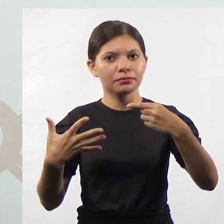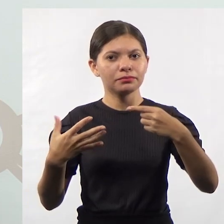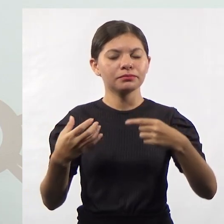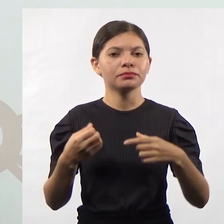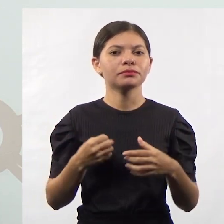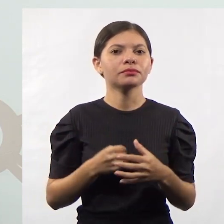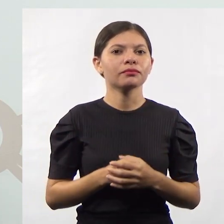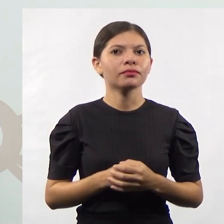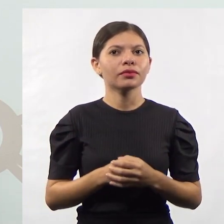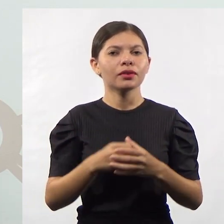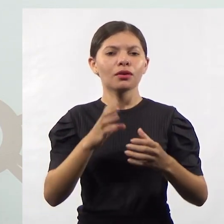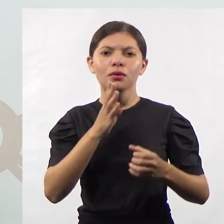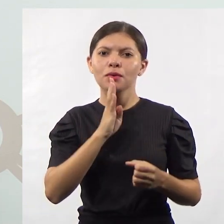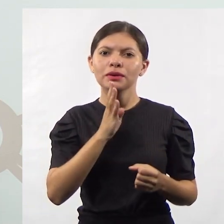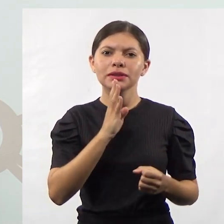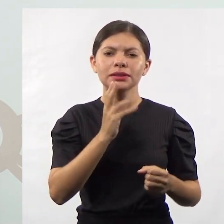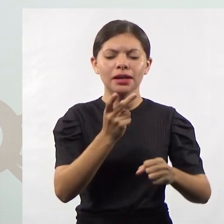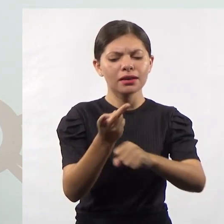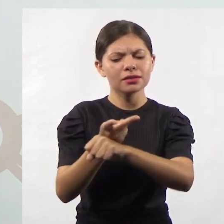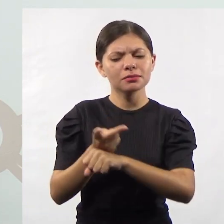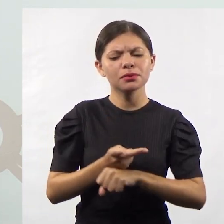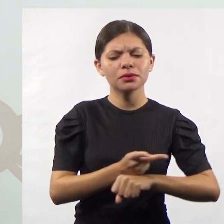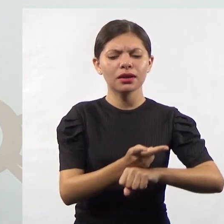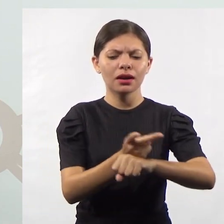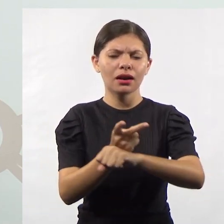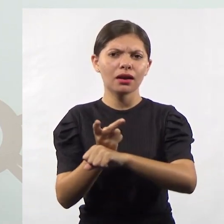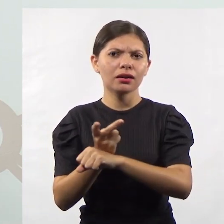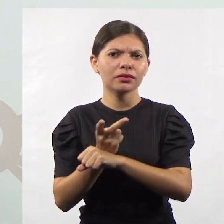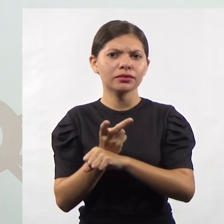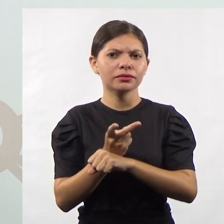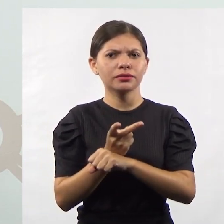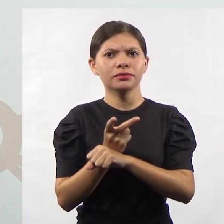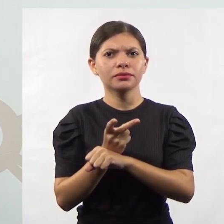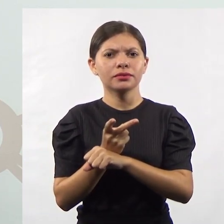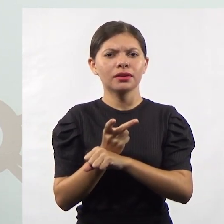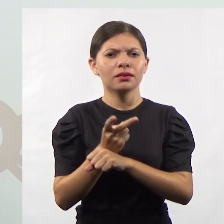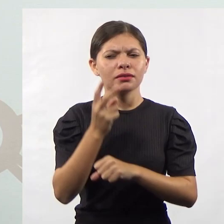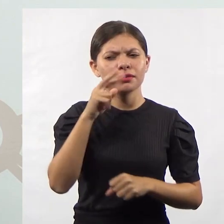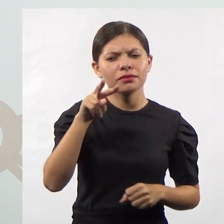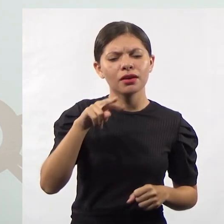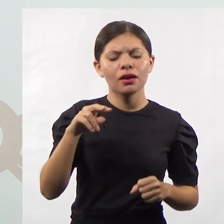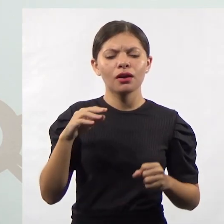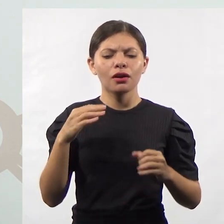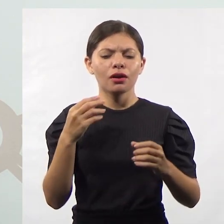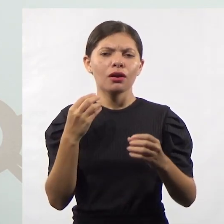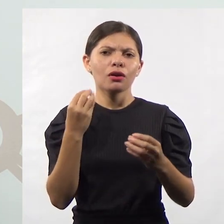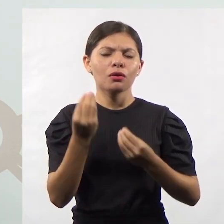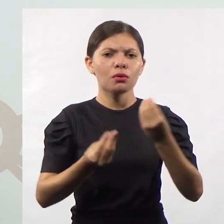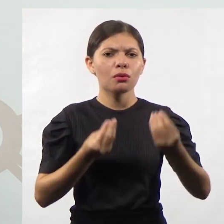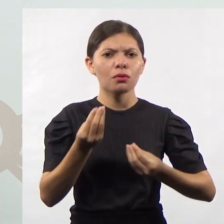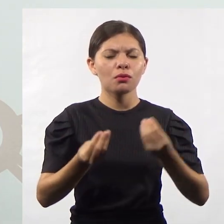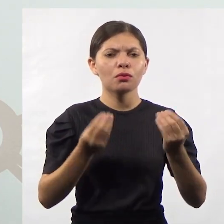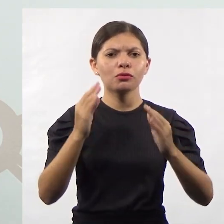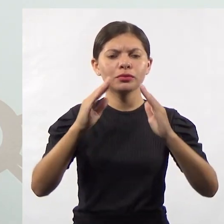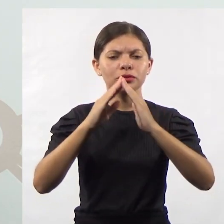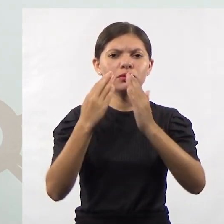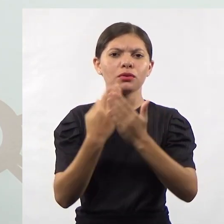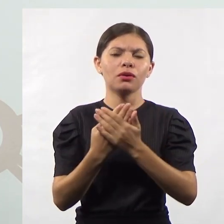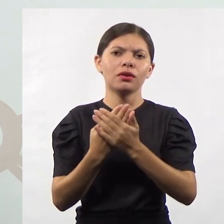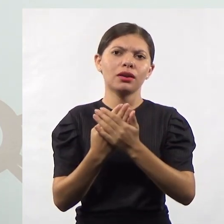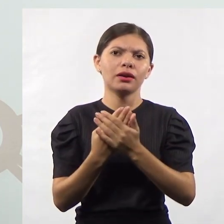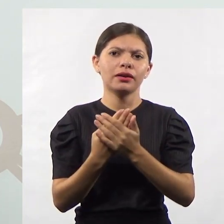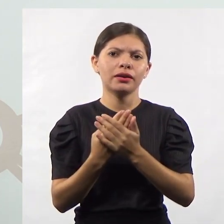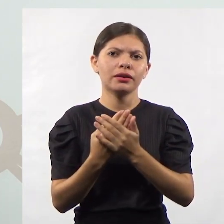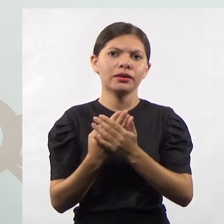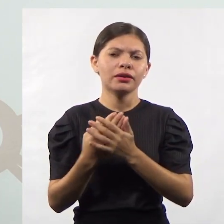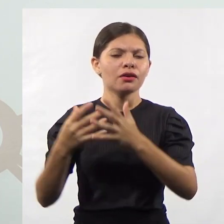só explorar, saber o que é, você faz uma investigação descrevendo como que aquela escola funciona. Quem são as